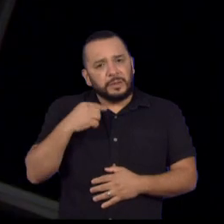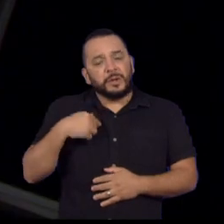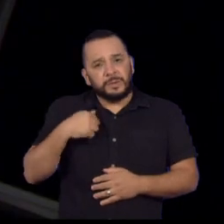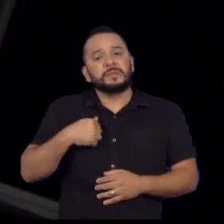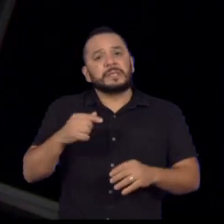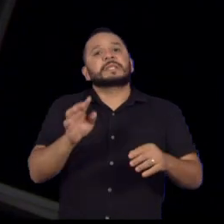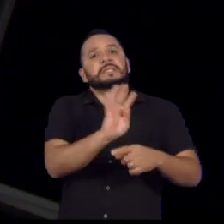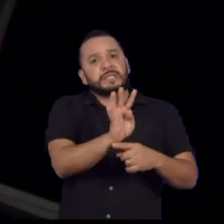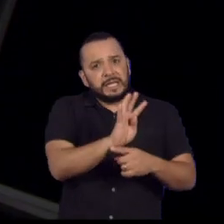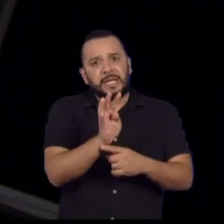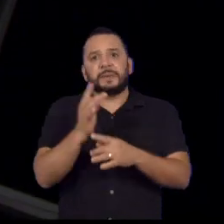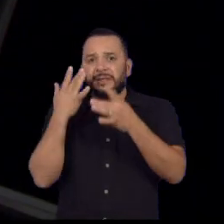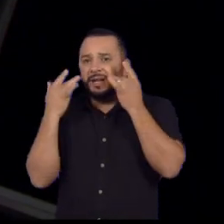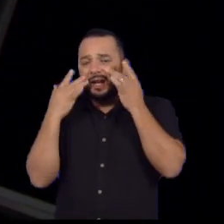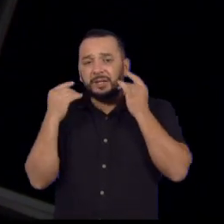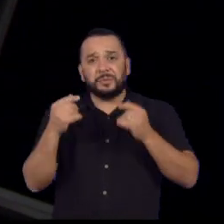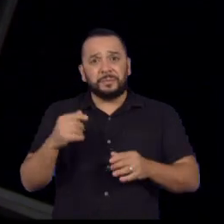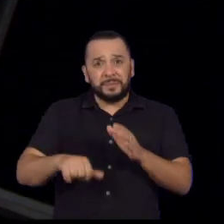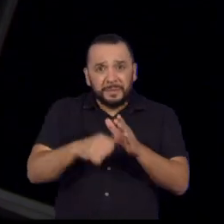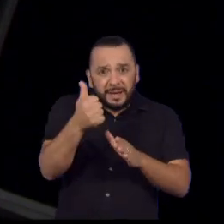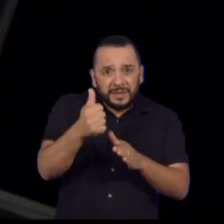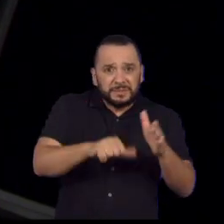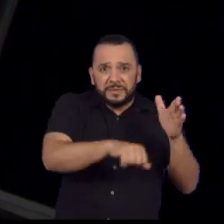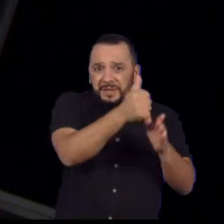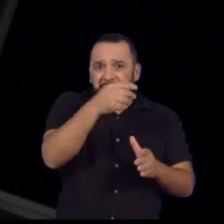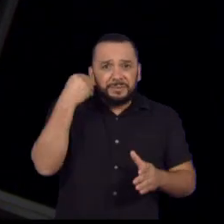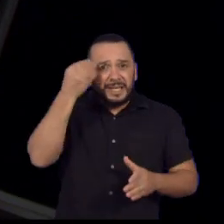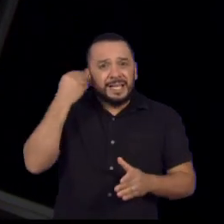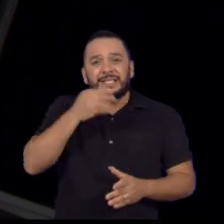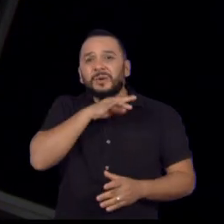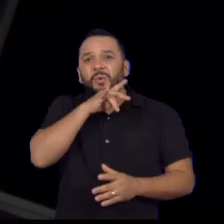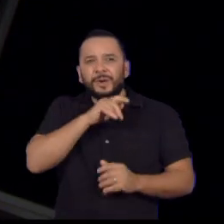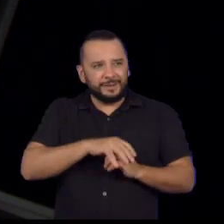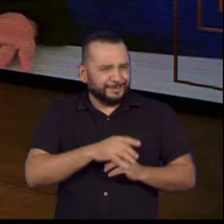terríveis. Nada indicava que você seria uma atriz, então.